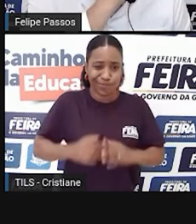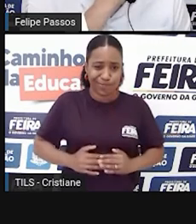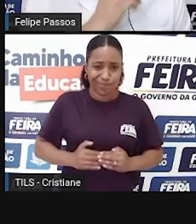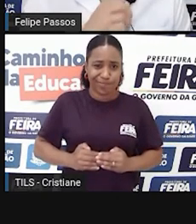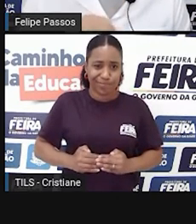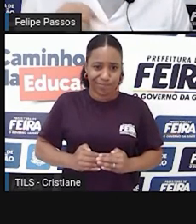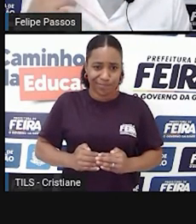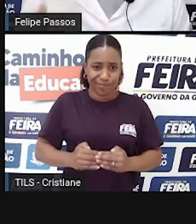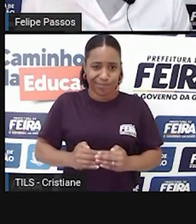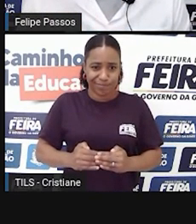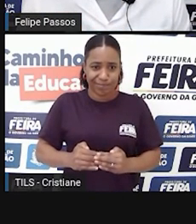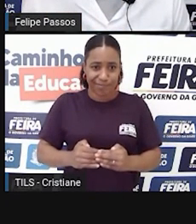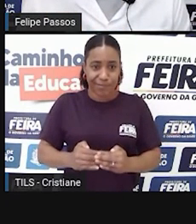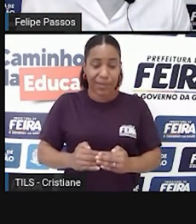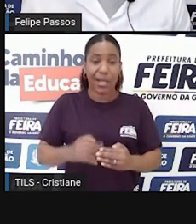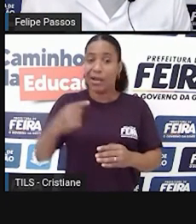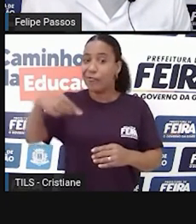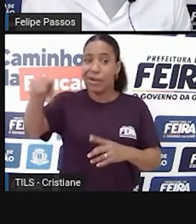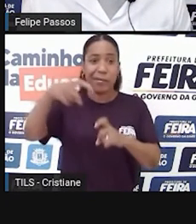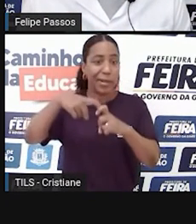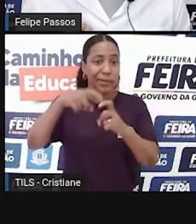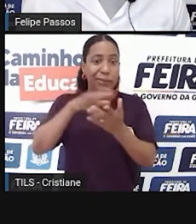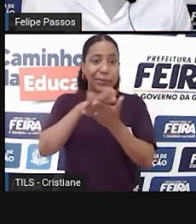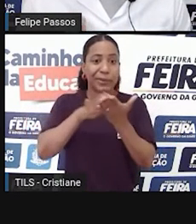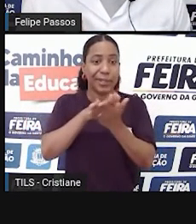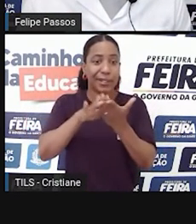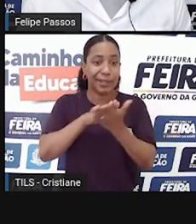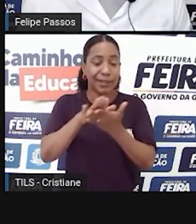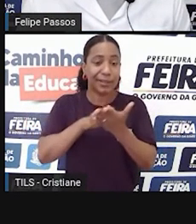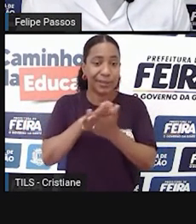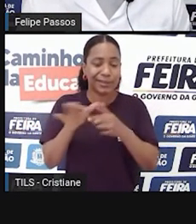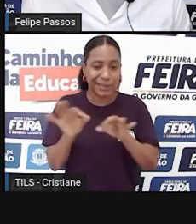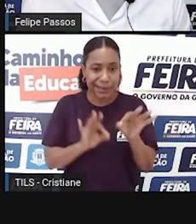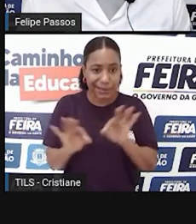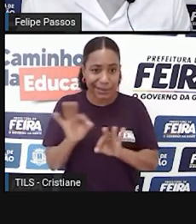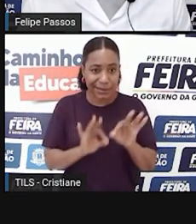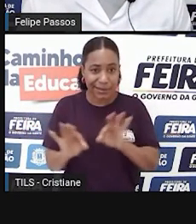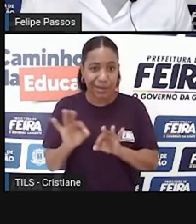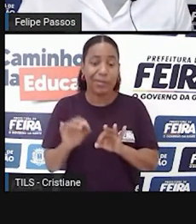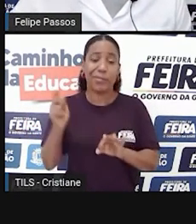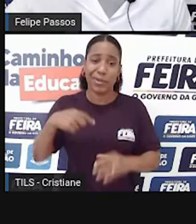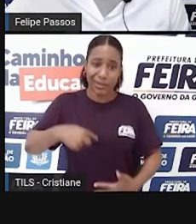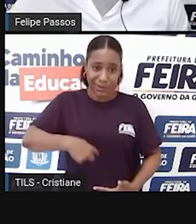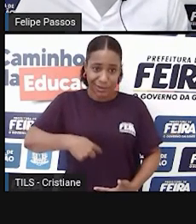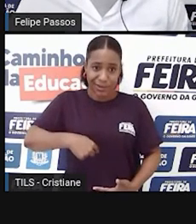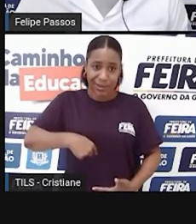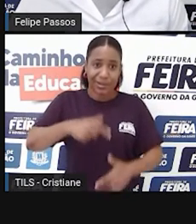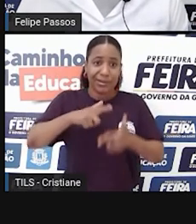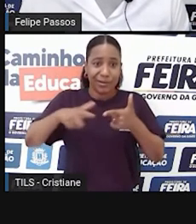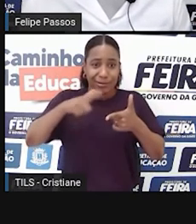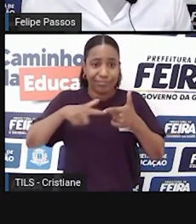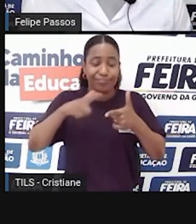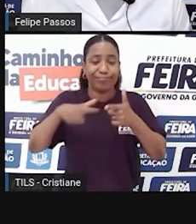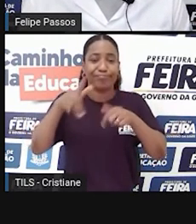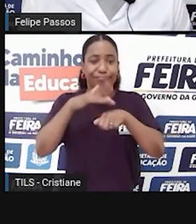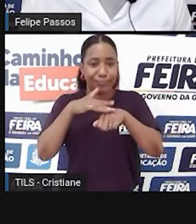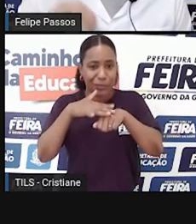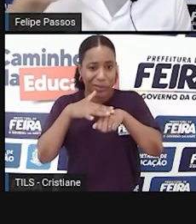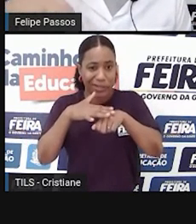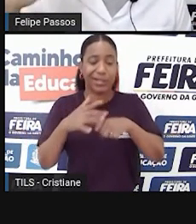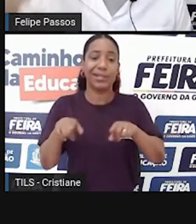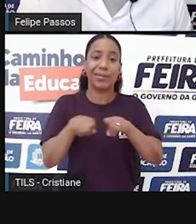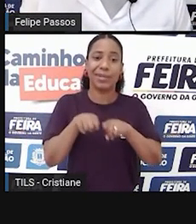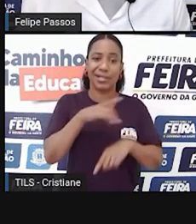algumas doenças, algumas condições na saúde, tanto da mãe quanto do bebê, que poderiam ser tratadas no início do pré-natal.